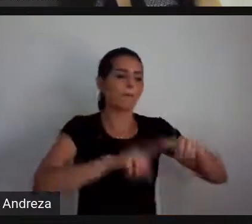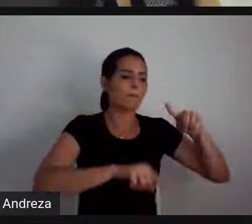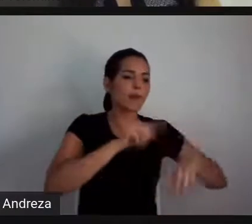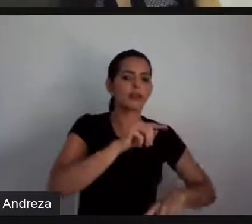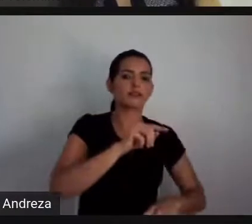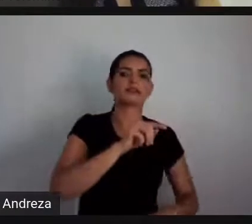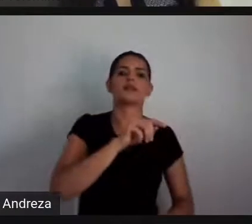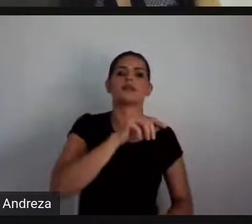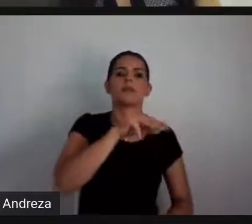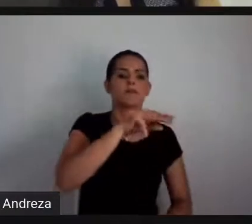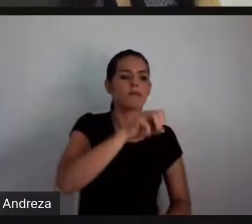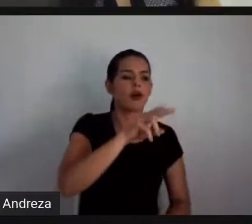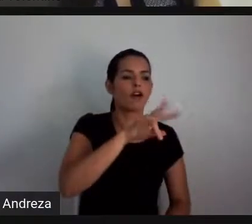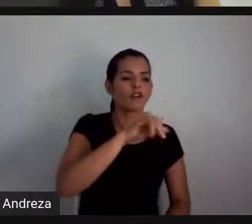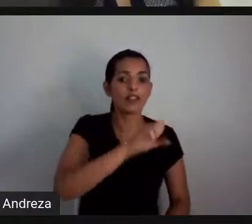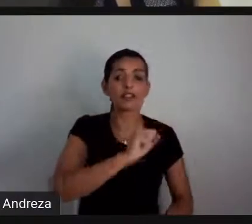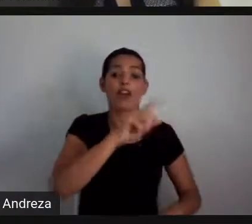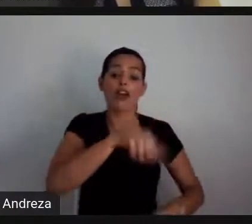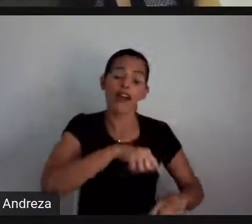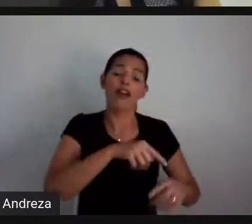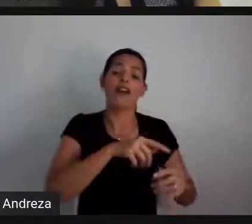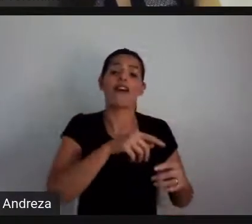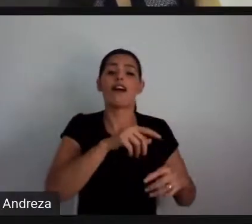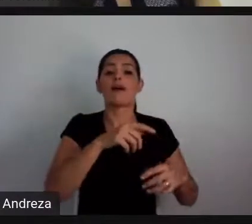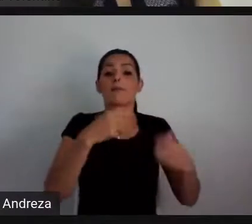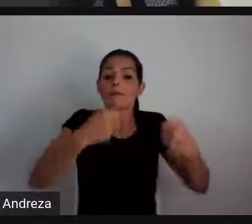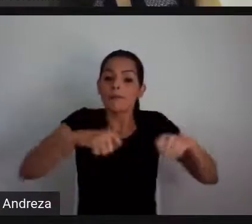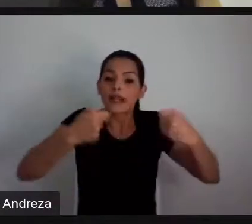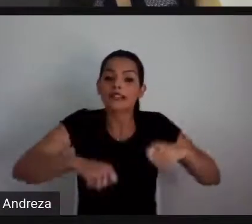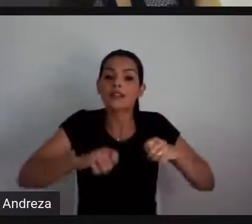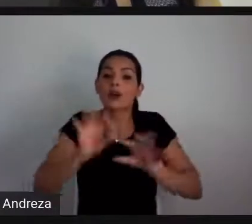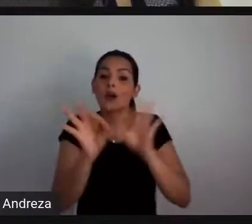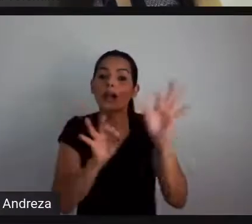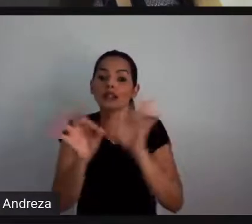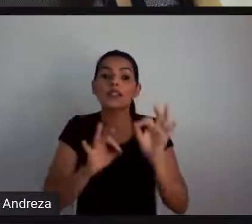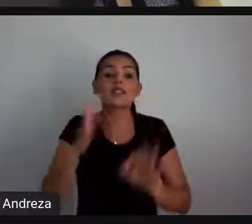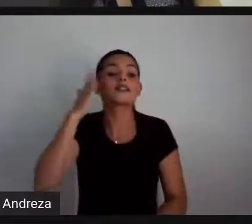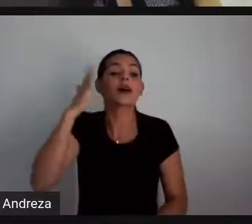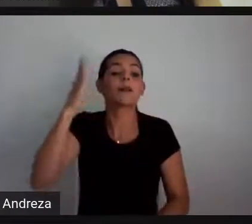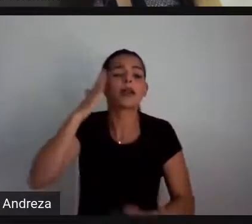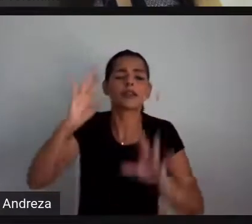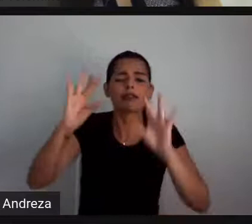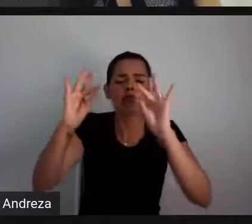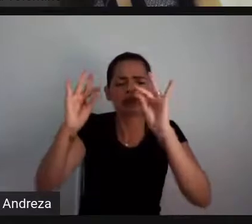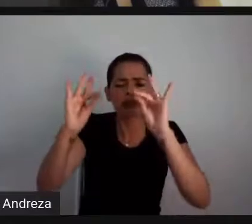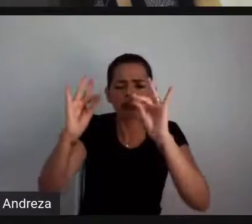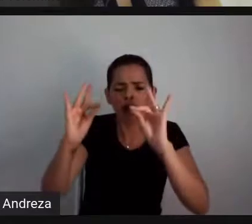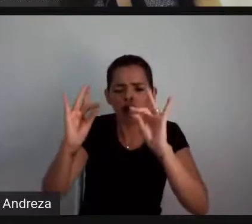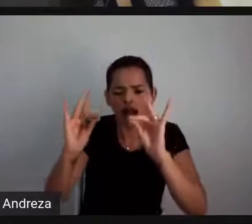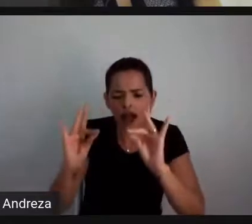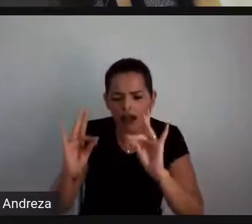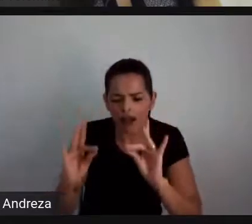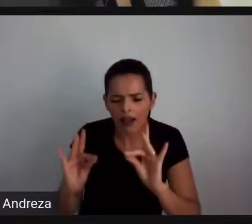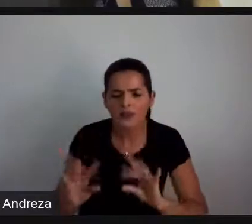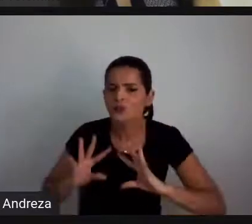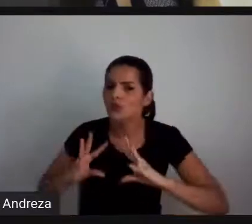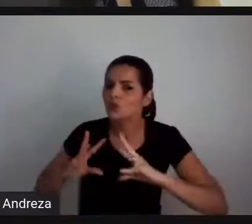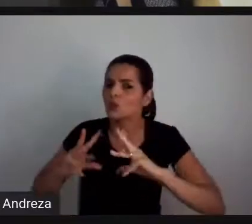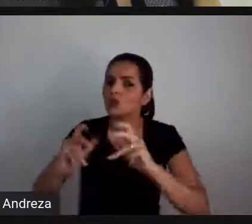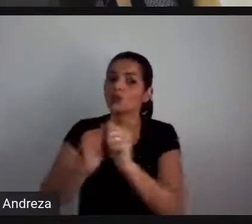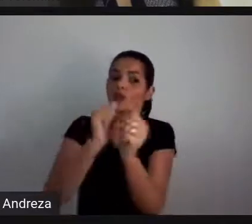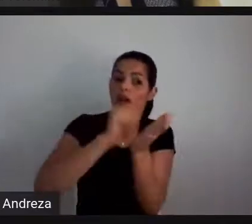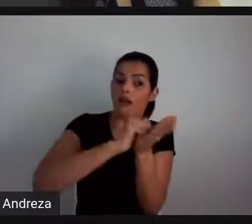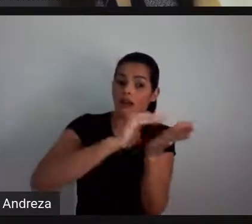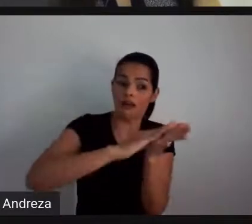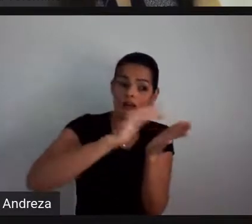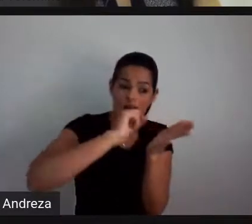começaria por aí. Primeiro passo na hora de organizar suas finanças é conhecer em detalhes e, de preferência, ter tudo isso anotado,